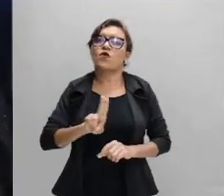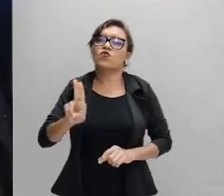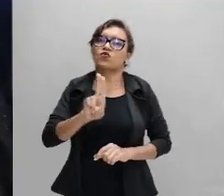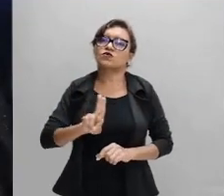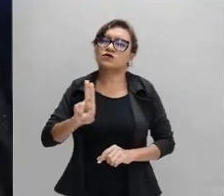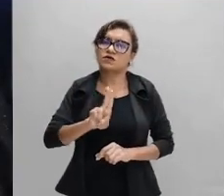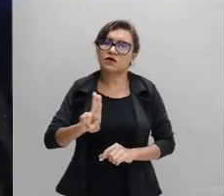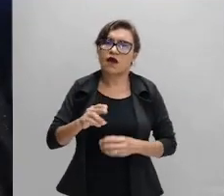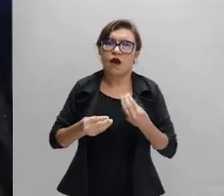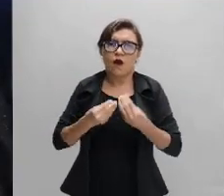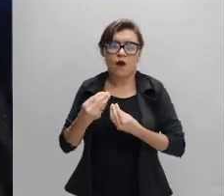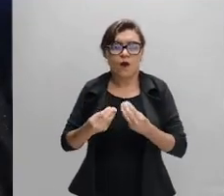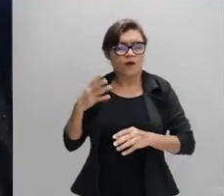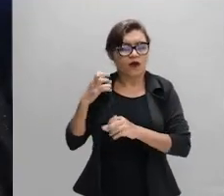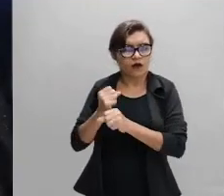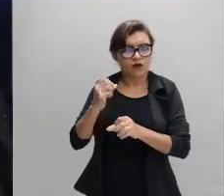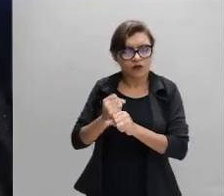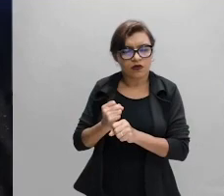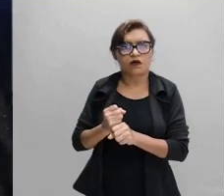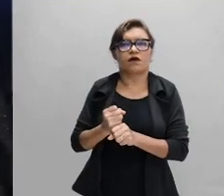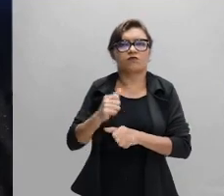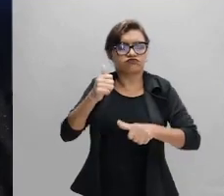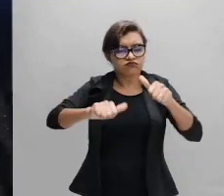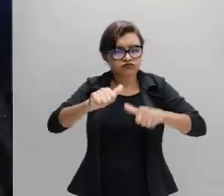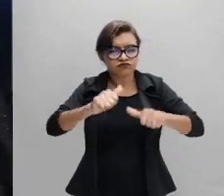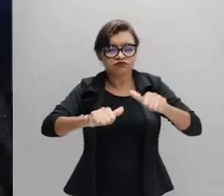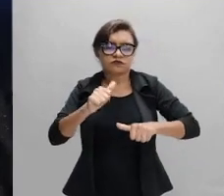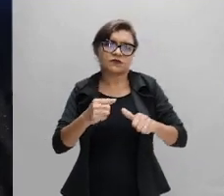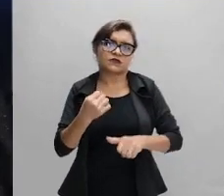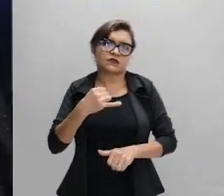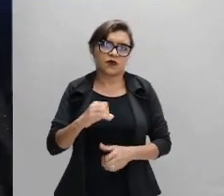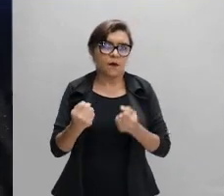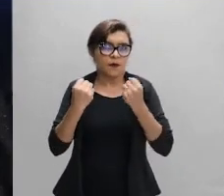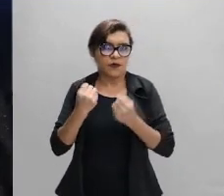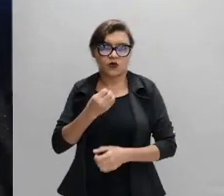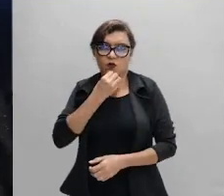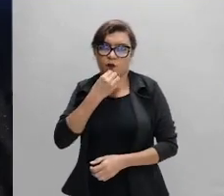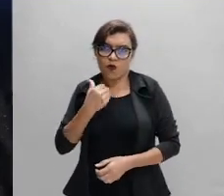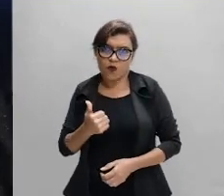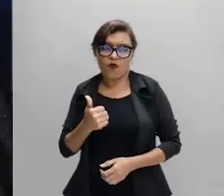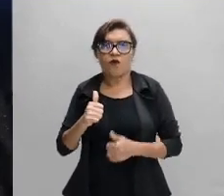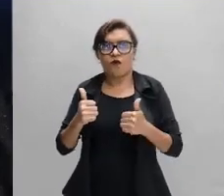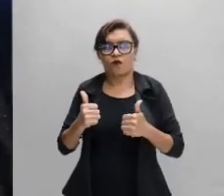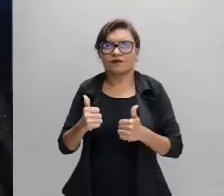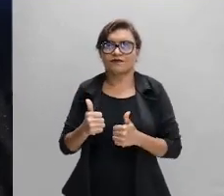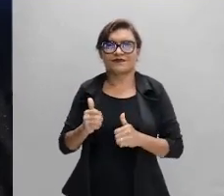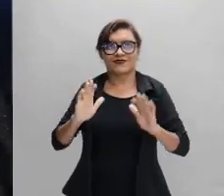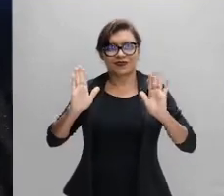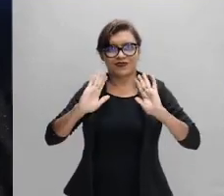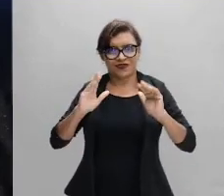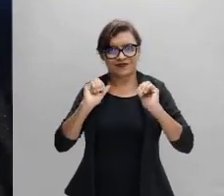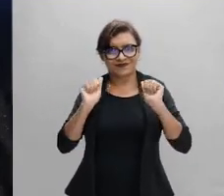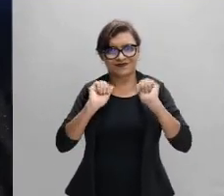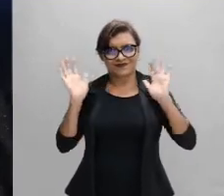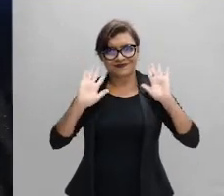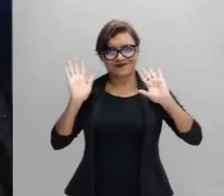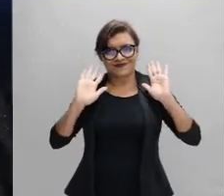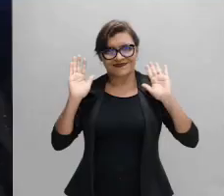fórmula, façam esse cálculo, vejam se vocês estão com o peso normal, abaixo do peso, acima do peso. E vamos para cima, hein?